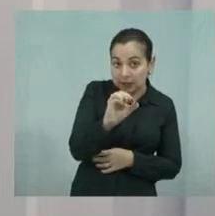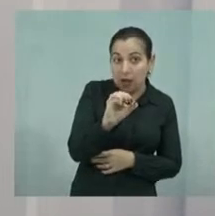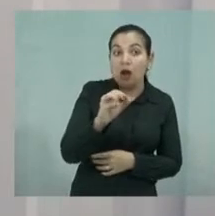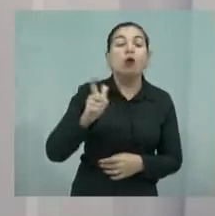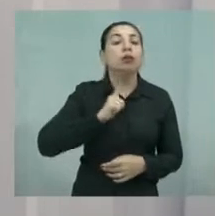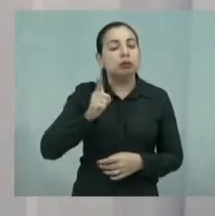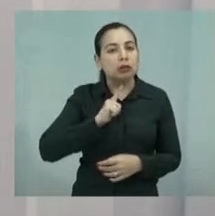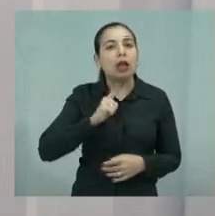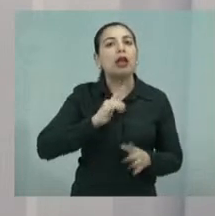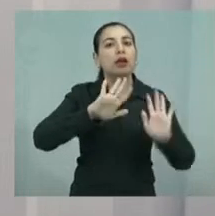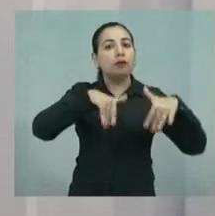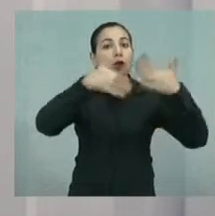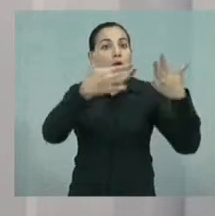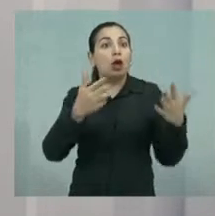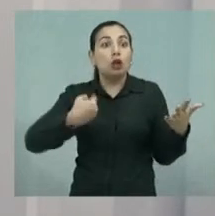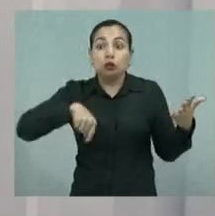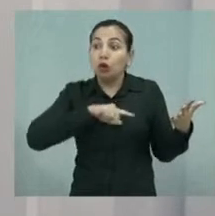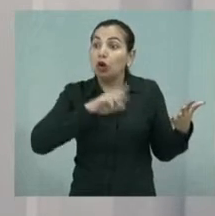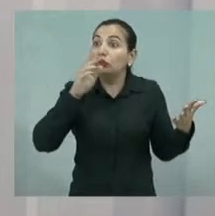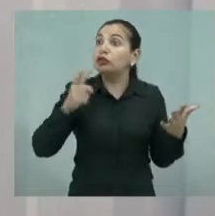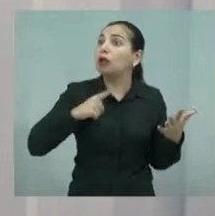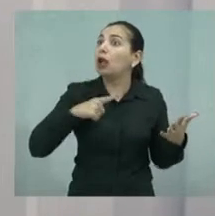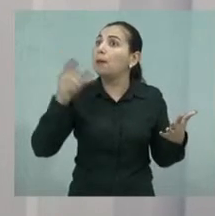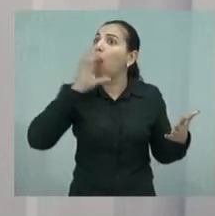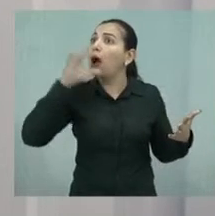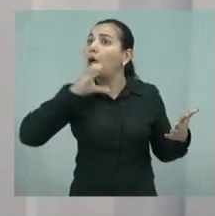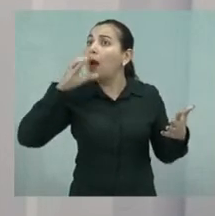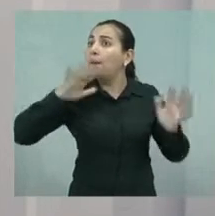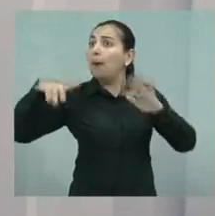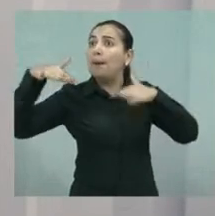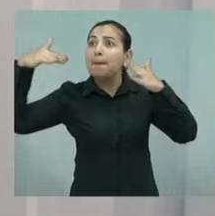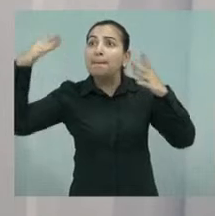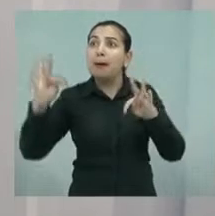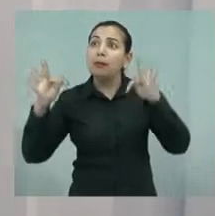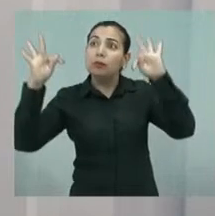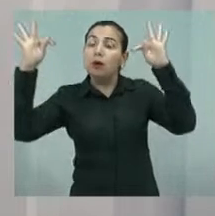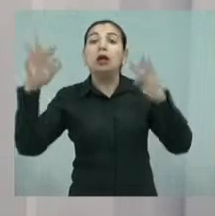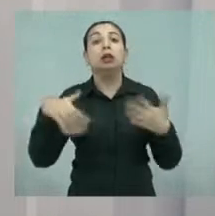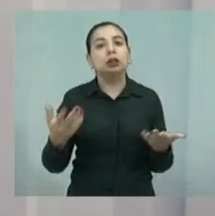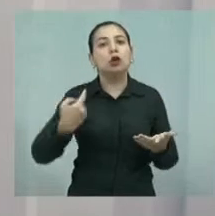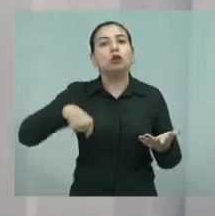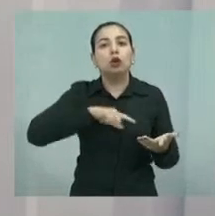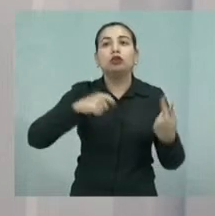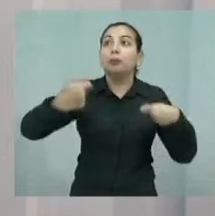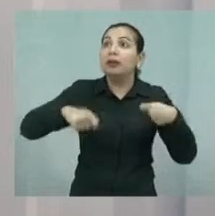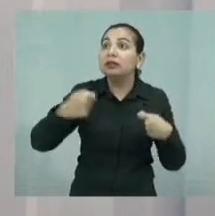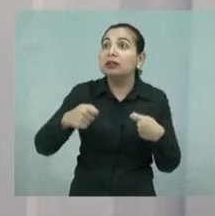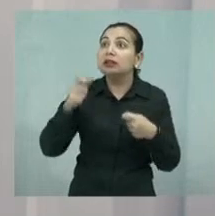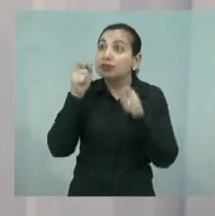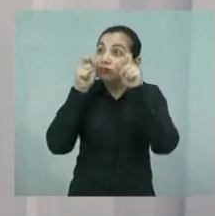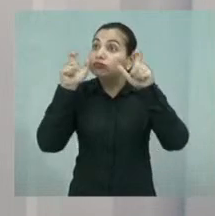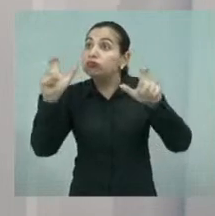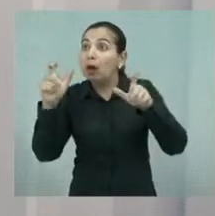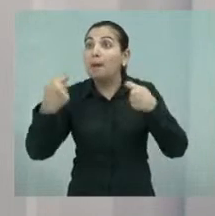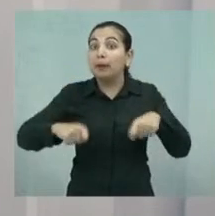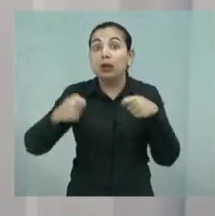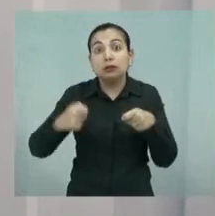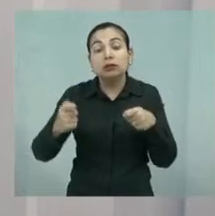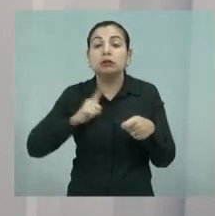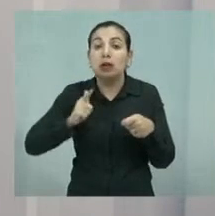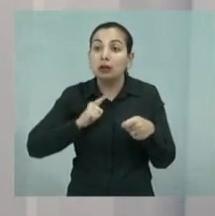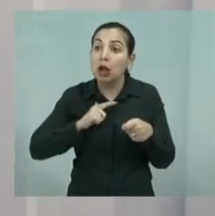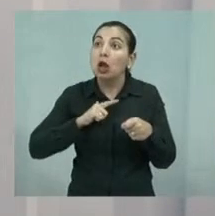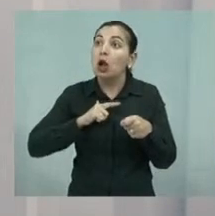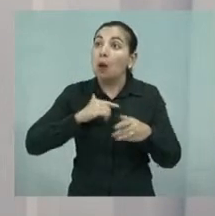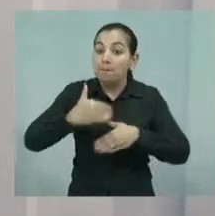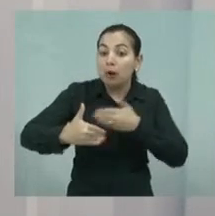que nós estamos ficando atrasados a cada dia se não estivermos ligados nessas tecnologias, nos processos hoje